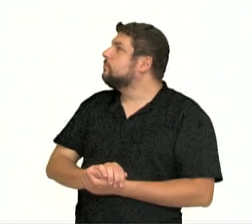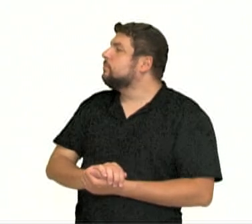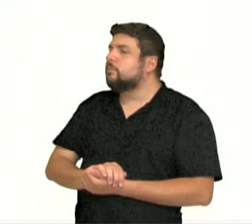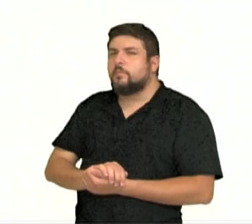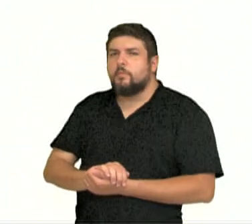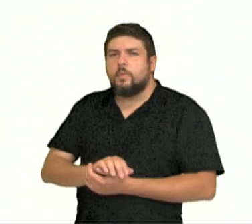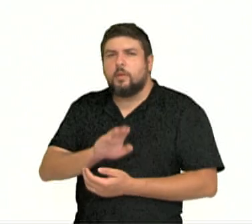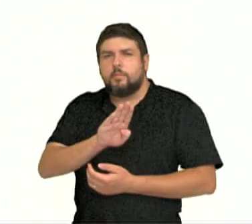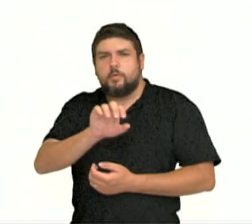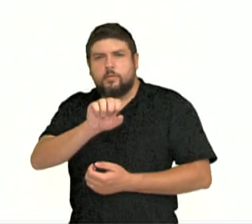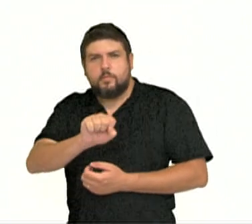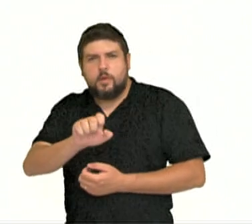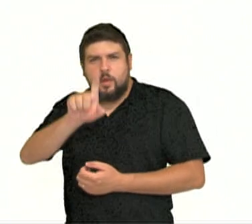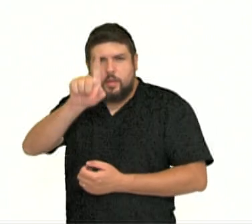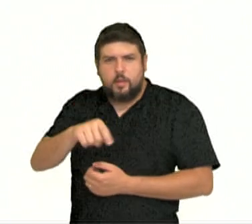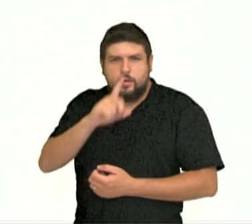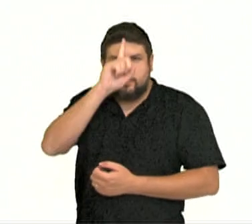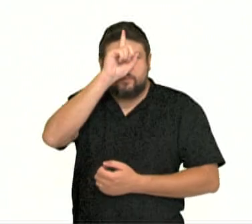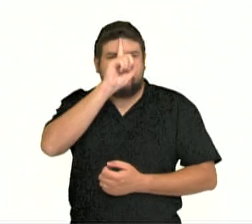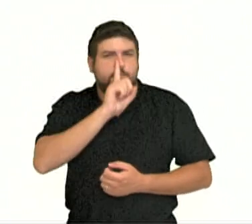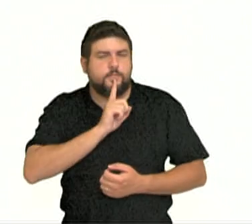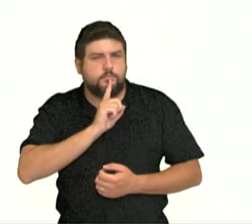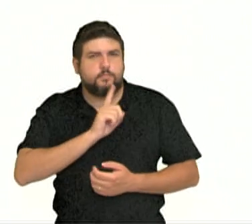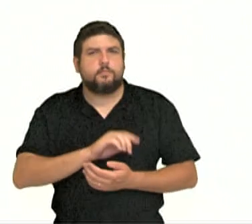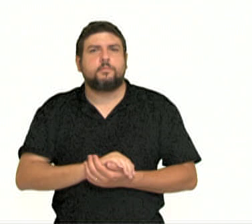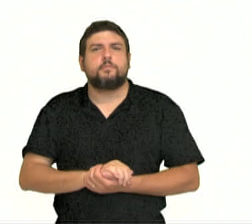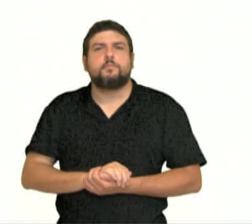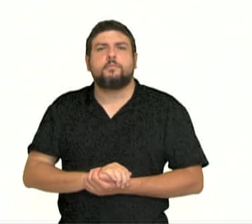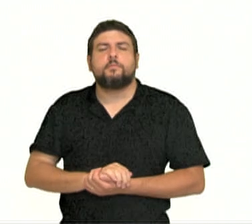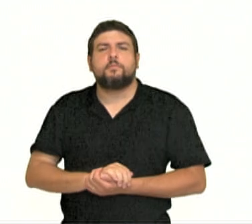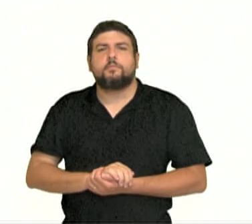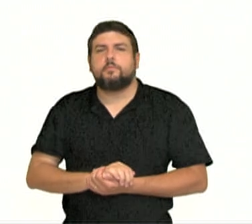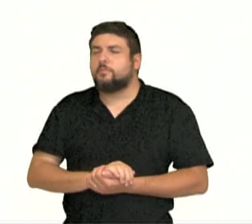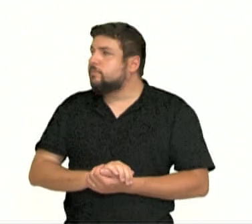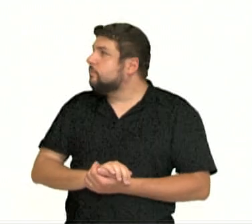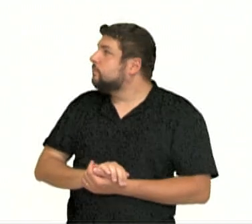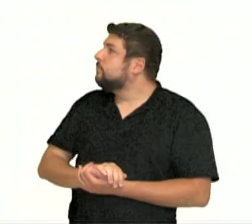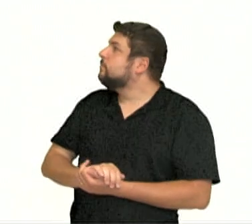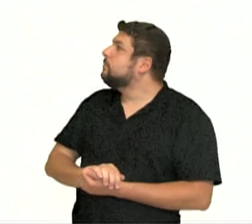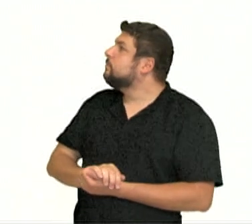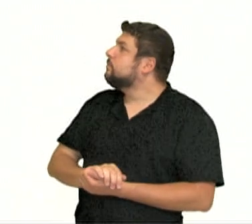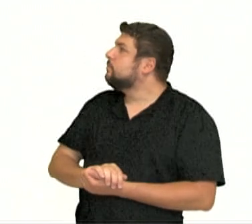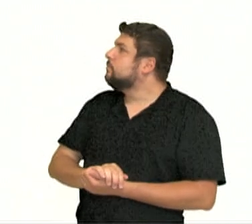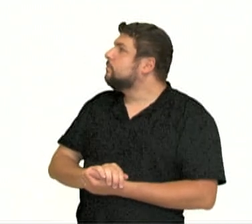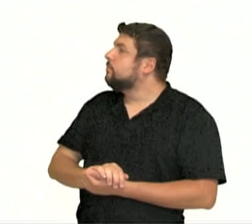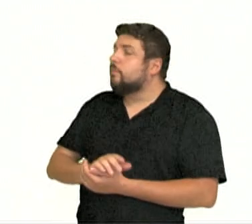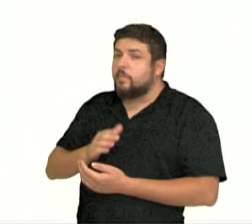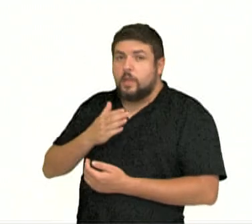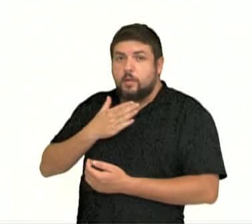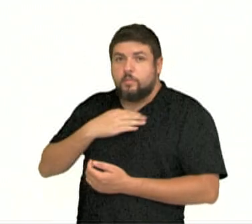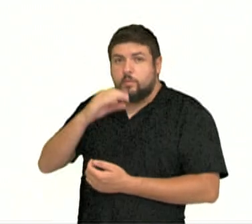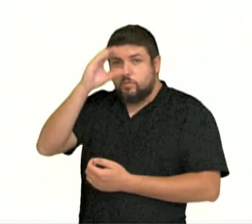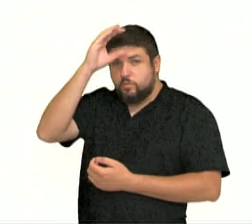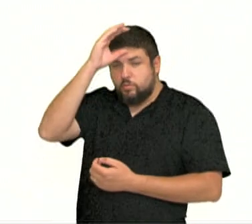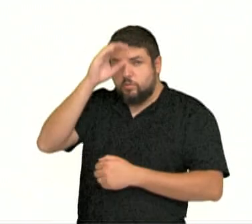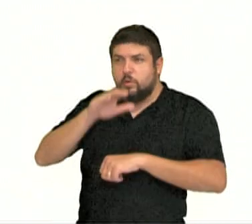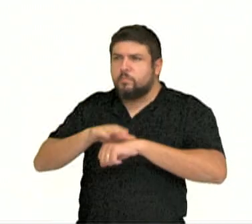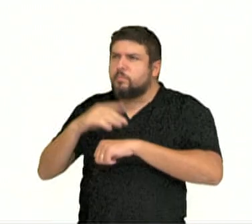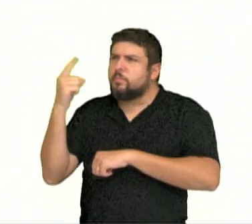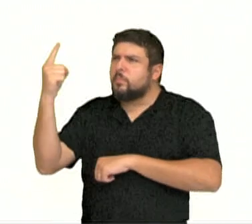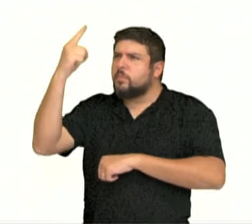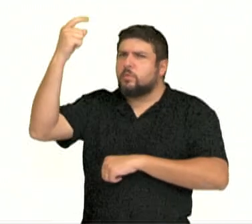Britney Spears é loira. Mi tio é mais alto que eu. Meu tio é mais alto que